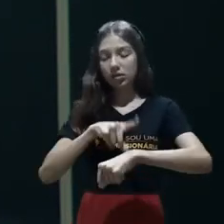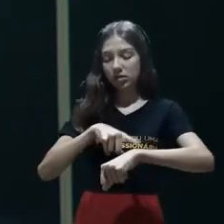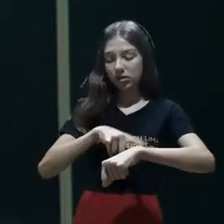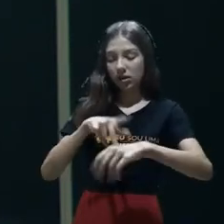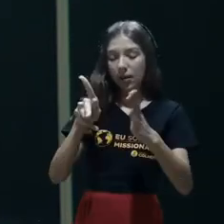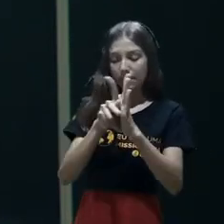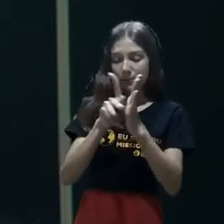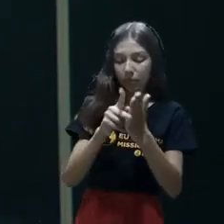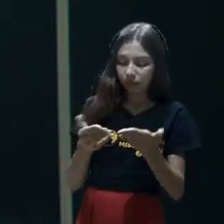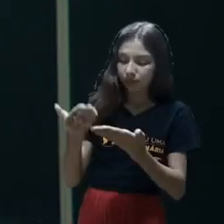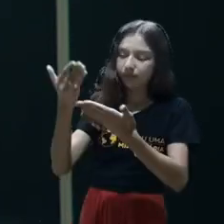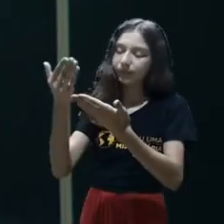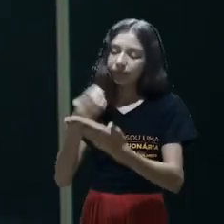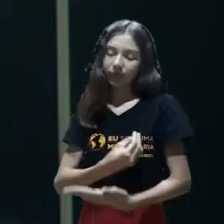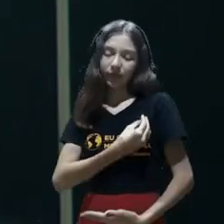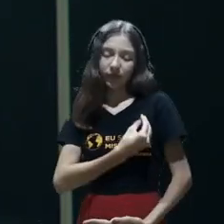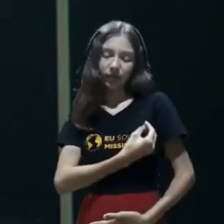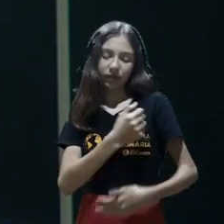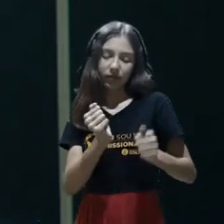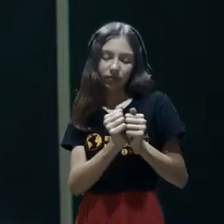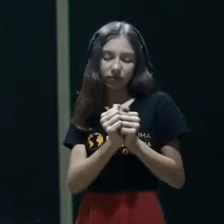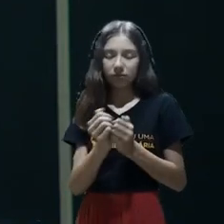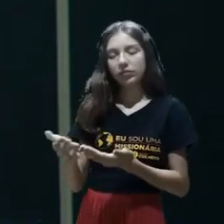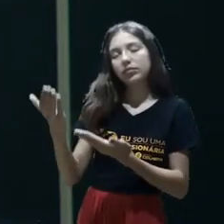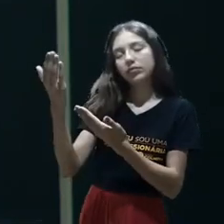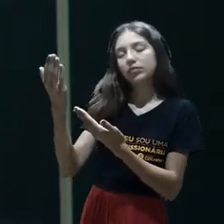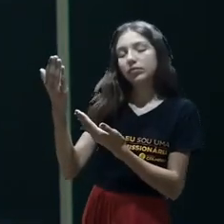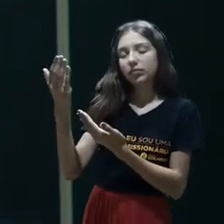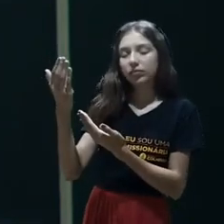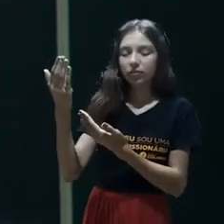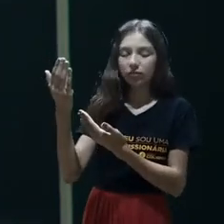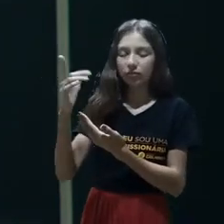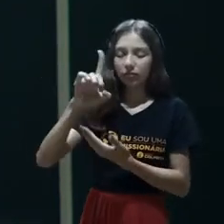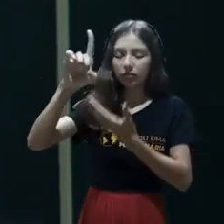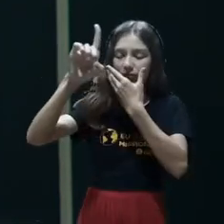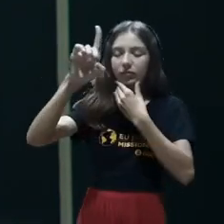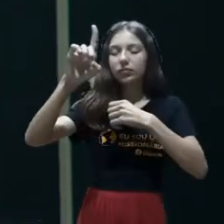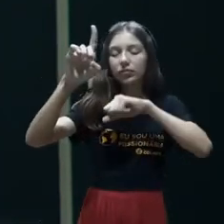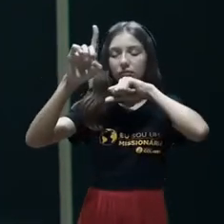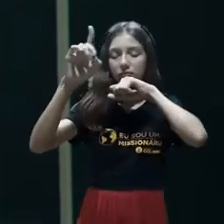à Tua palavra, a uma vida contigo. Nos ajuda, Pai,